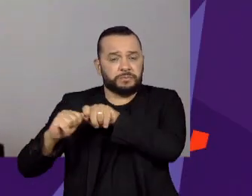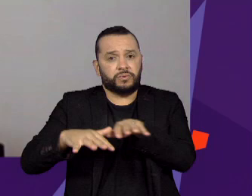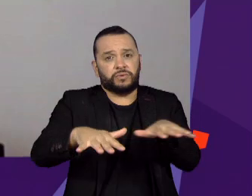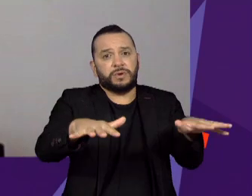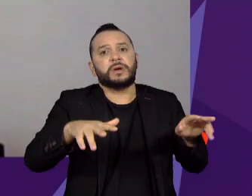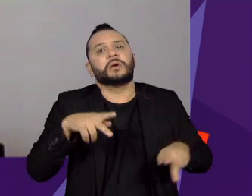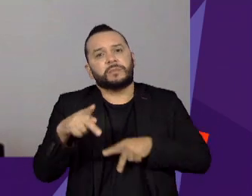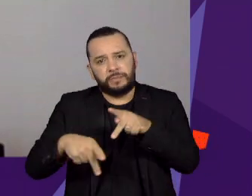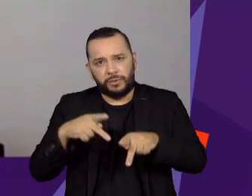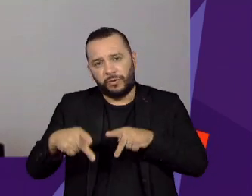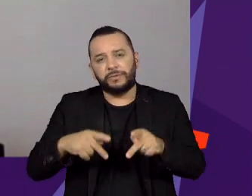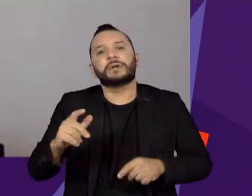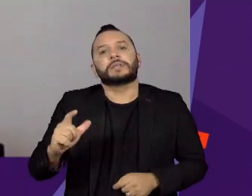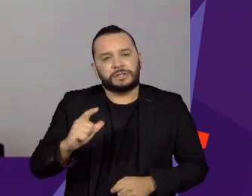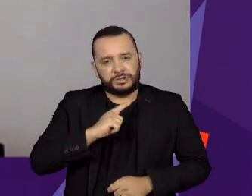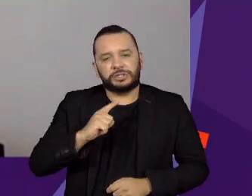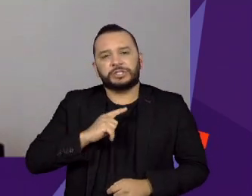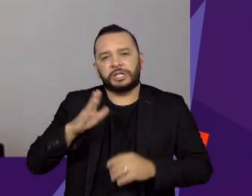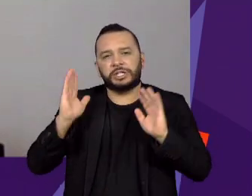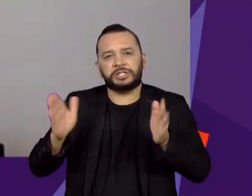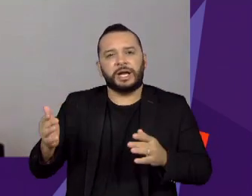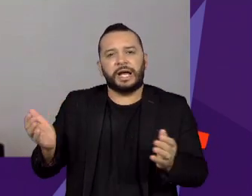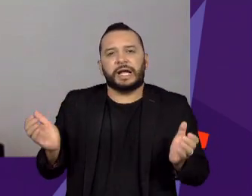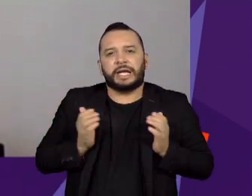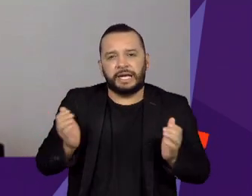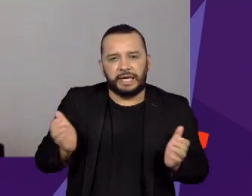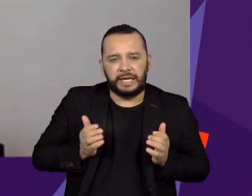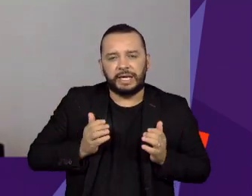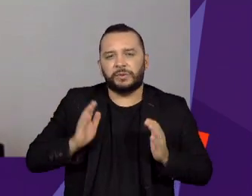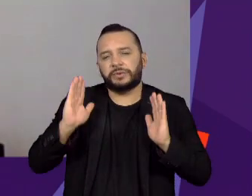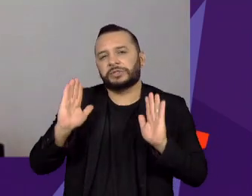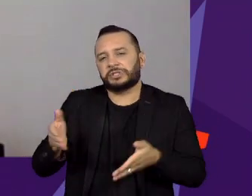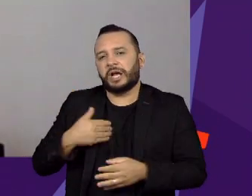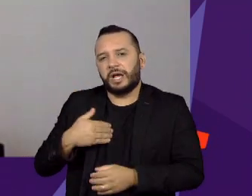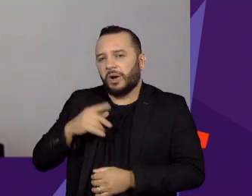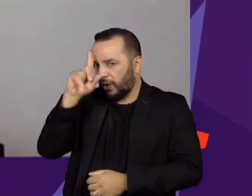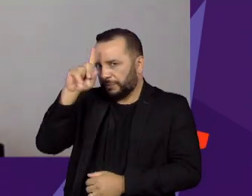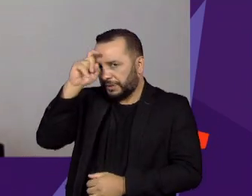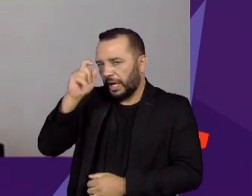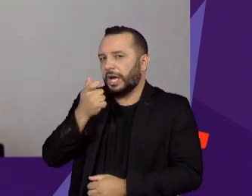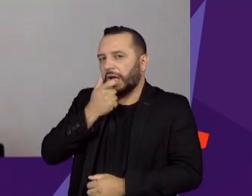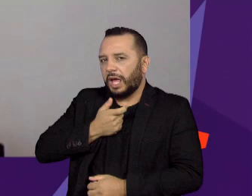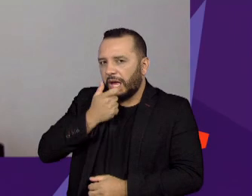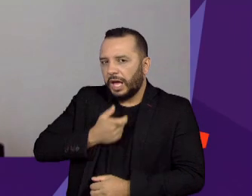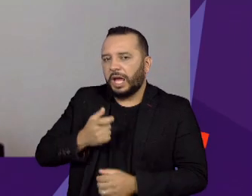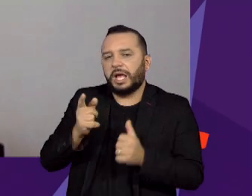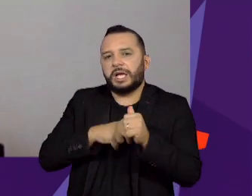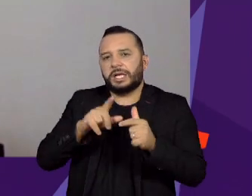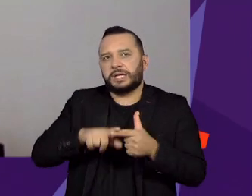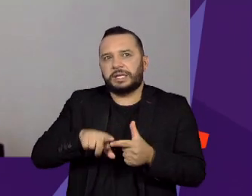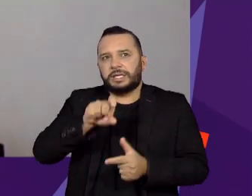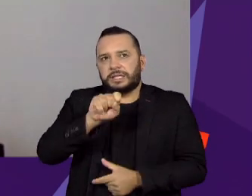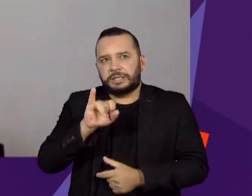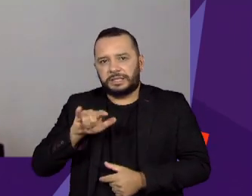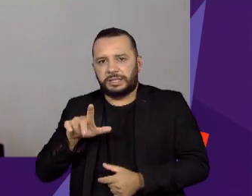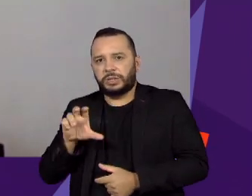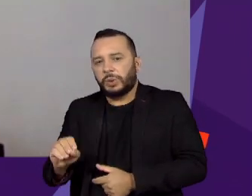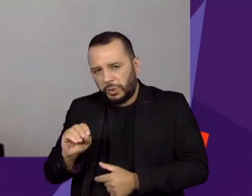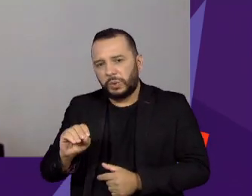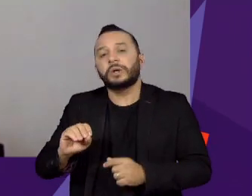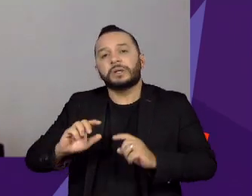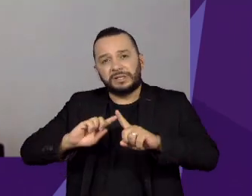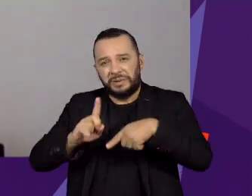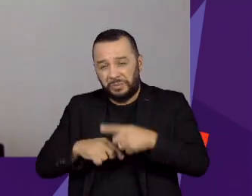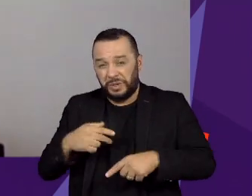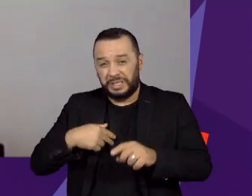ela saísse do Einstein, do Sírio, que era como ela chegou no Brasil, a gente ia se deparar com uma